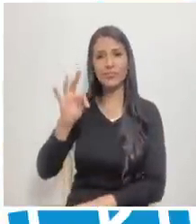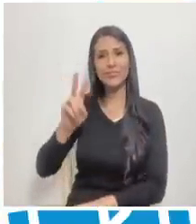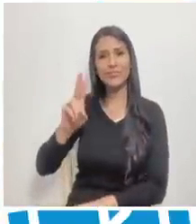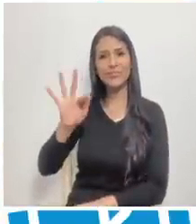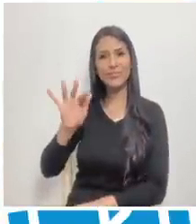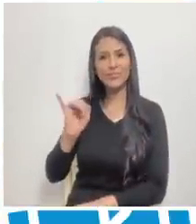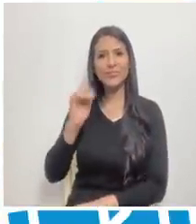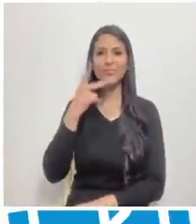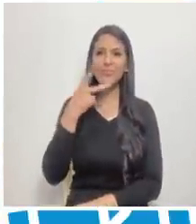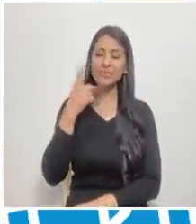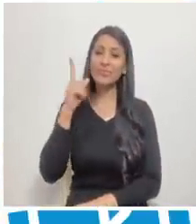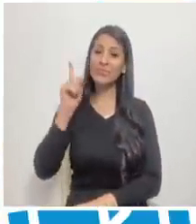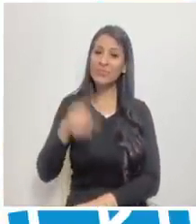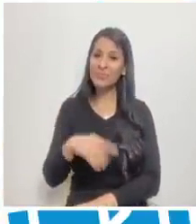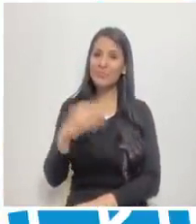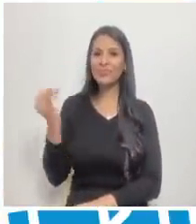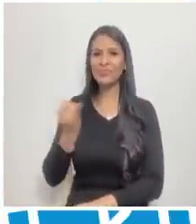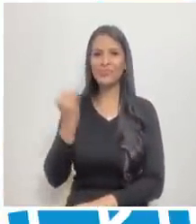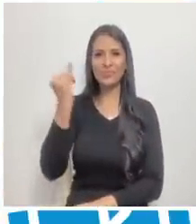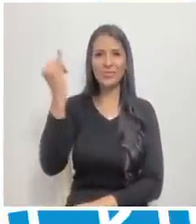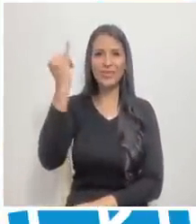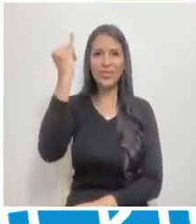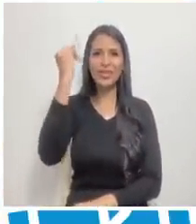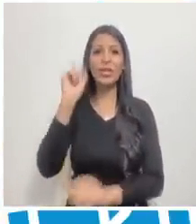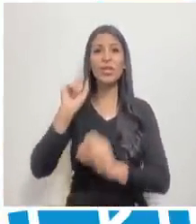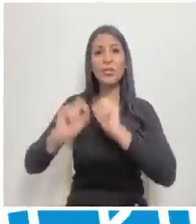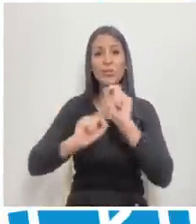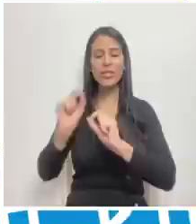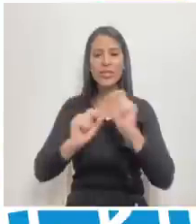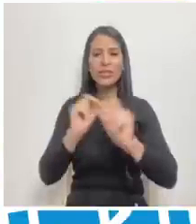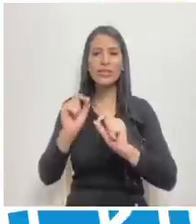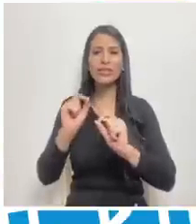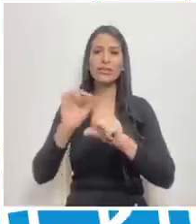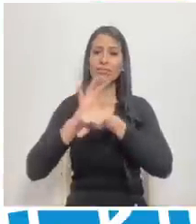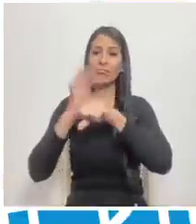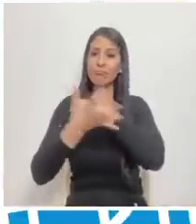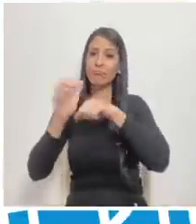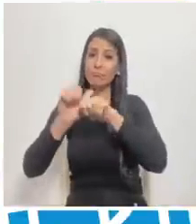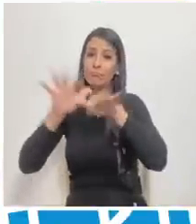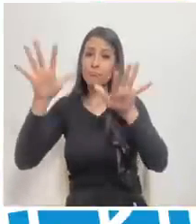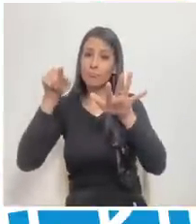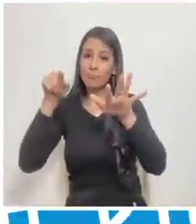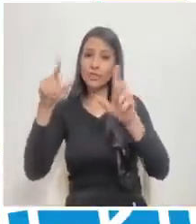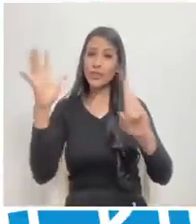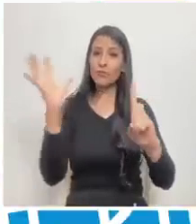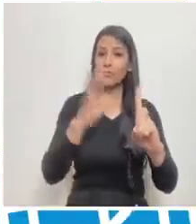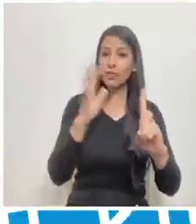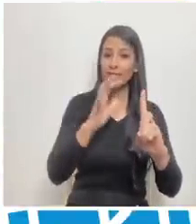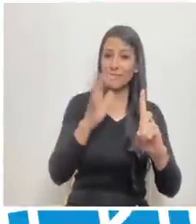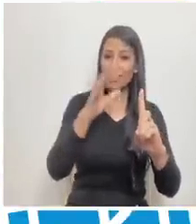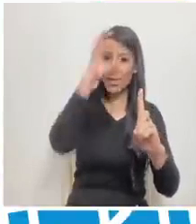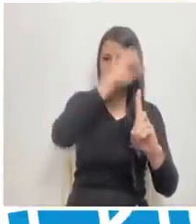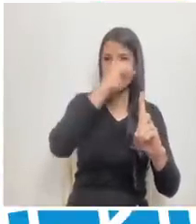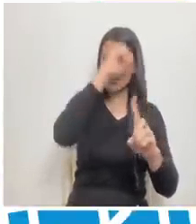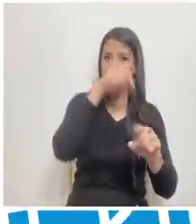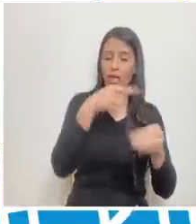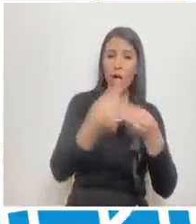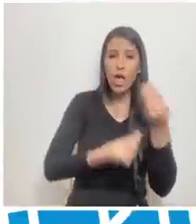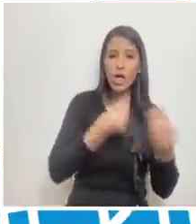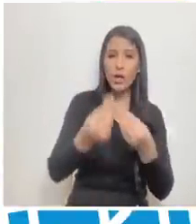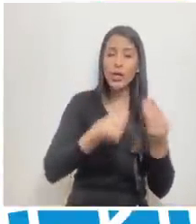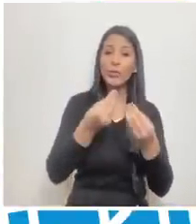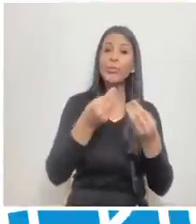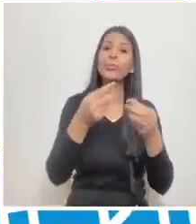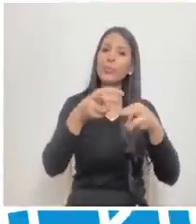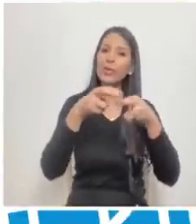importante, o impacto da pandemia nas aprendizagens, é fundamental que essas avaliações estejam ancoradas nas matrizes de